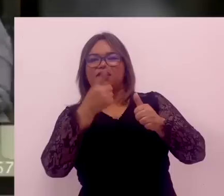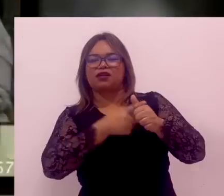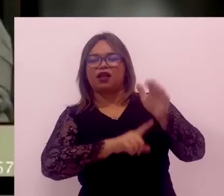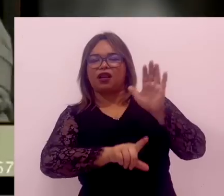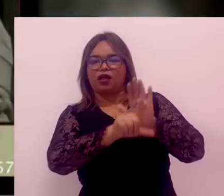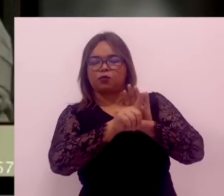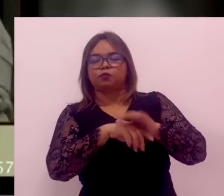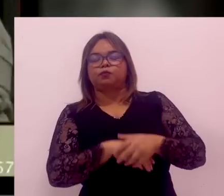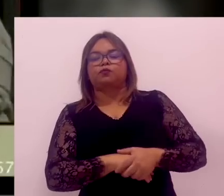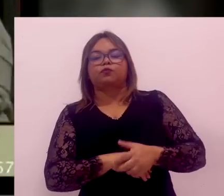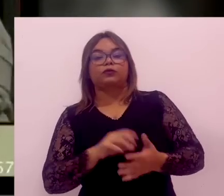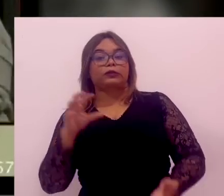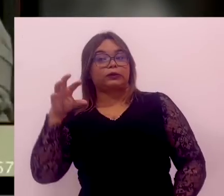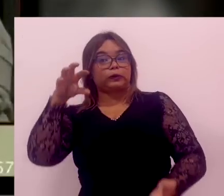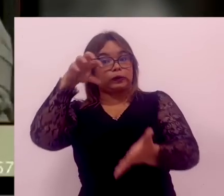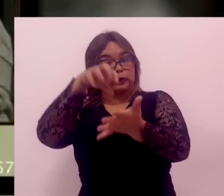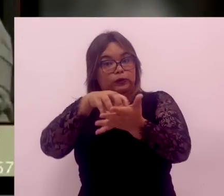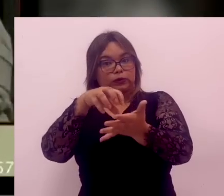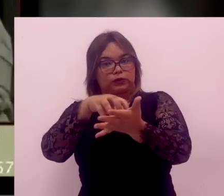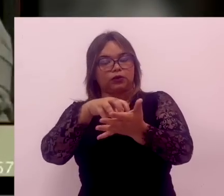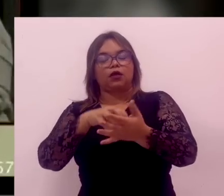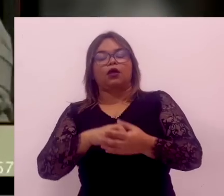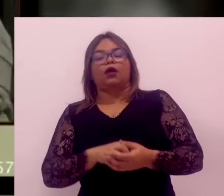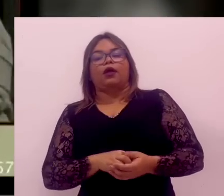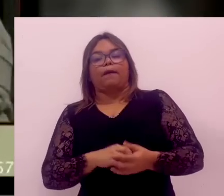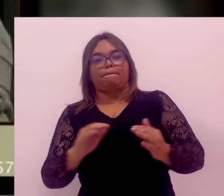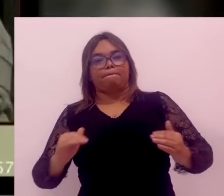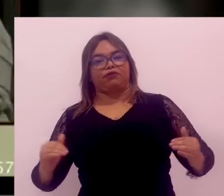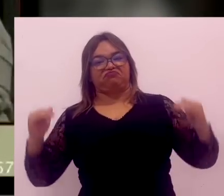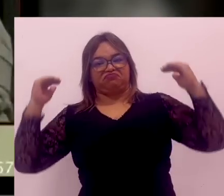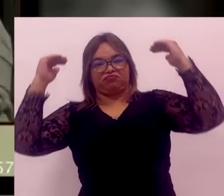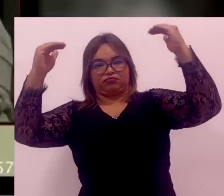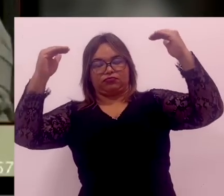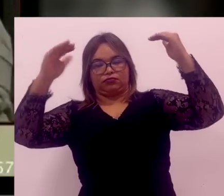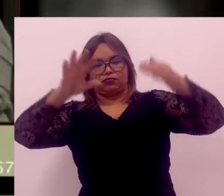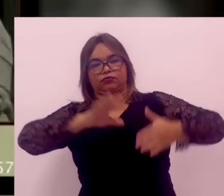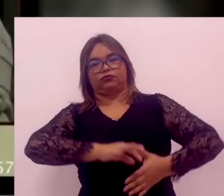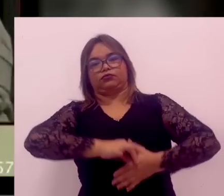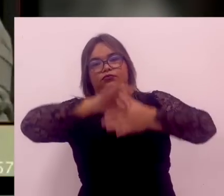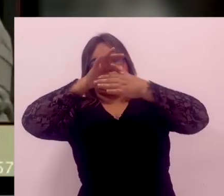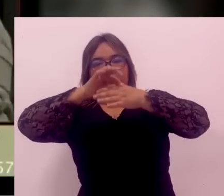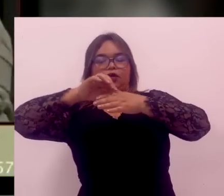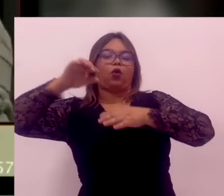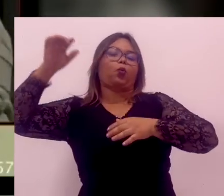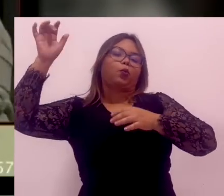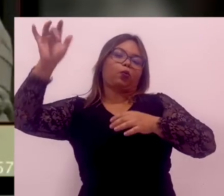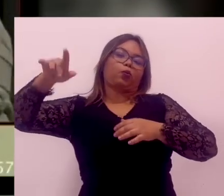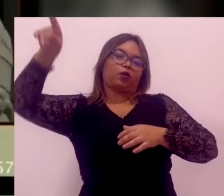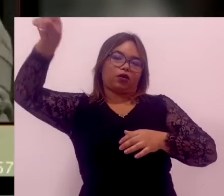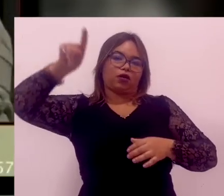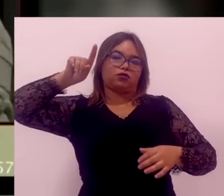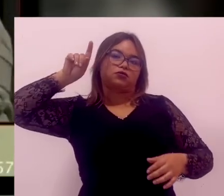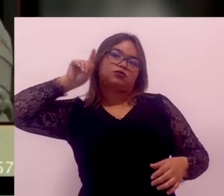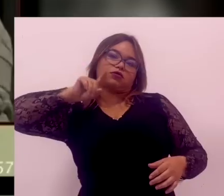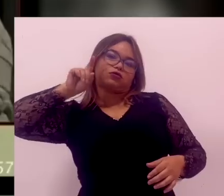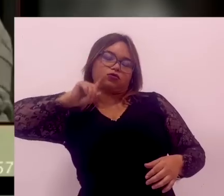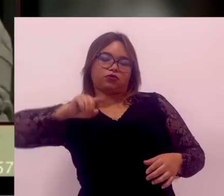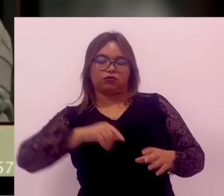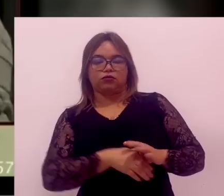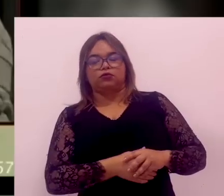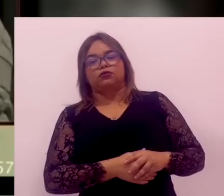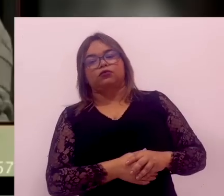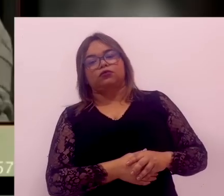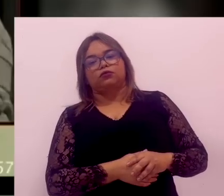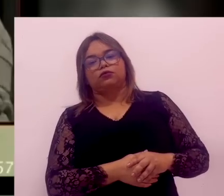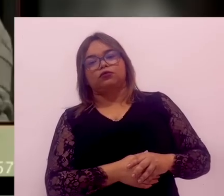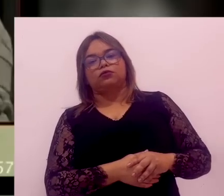maçonaria, jurisdição sul, nos Estados Unidos. É isso que está escrito na frente. Você tem a esfinge com as serpentes do